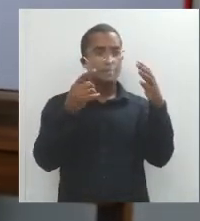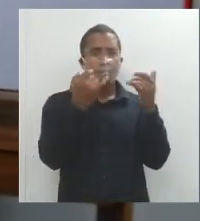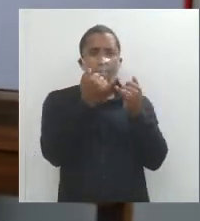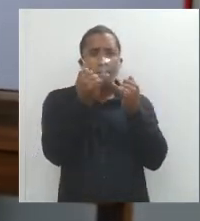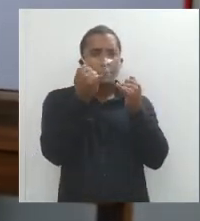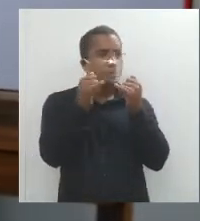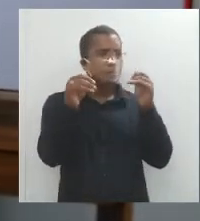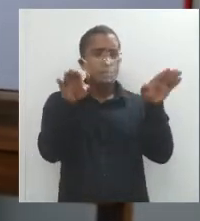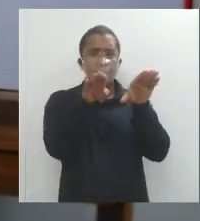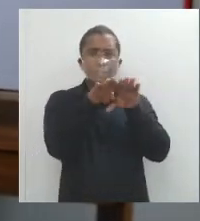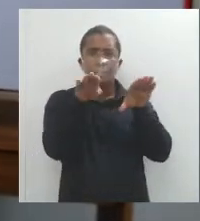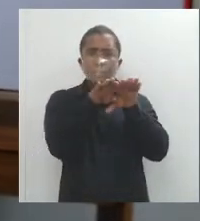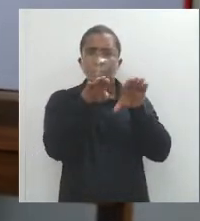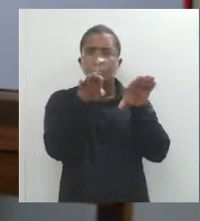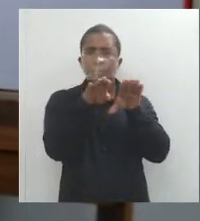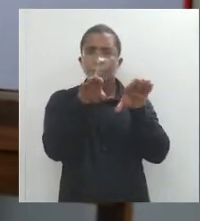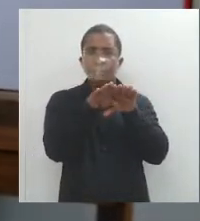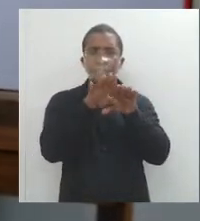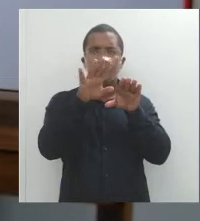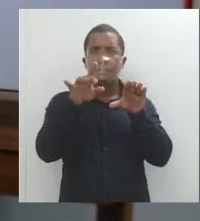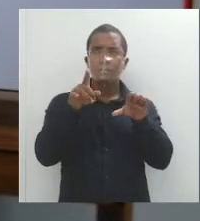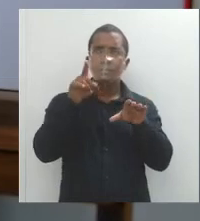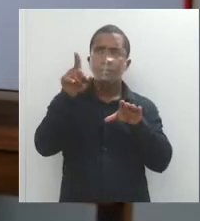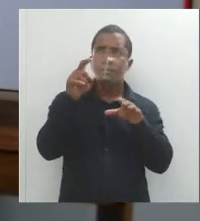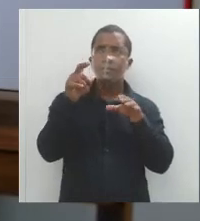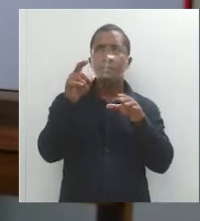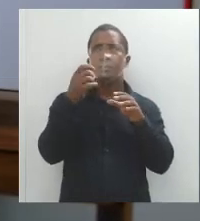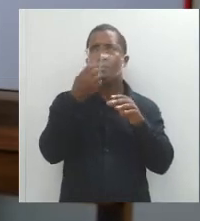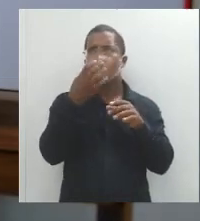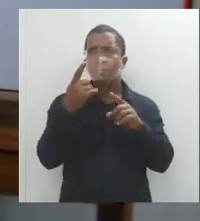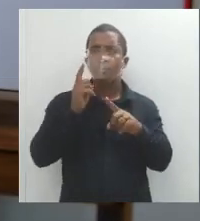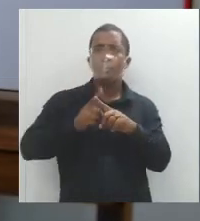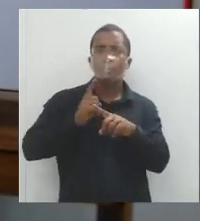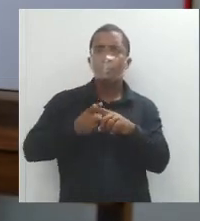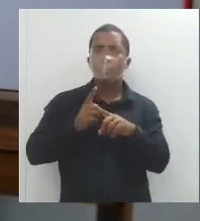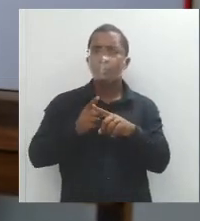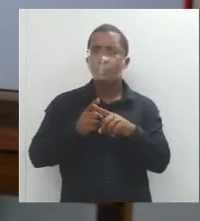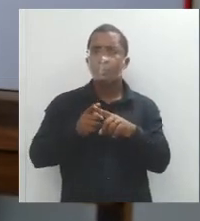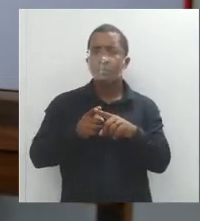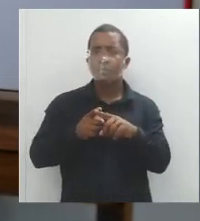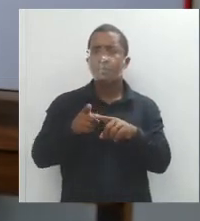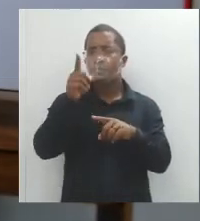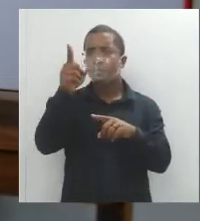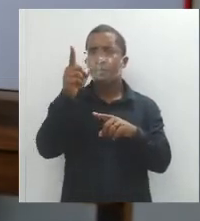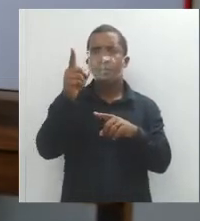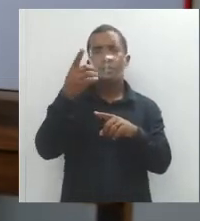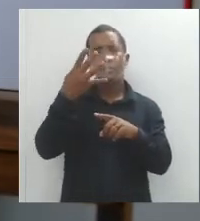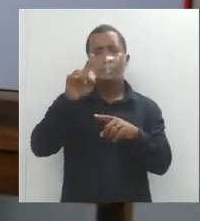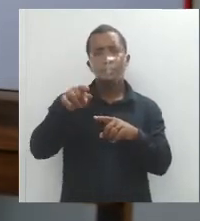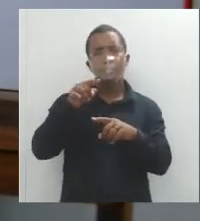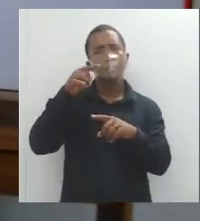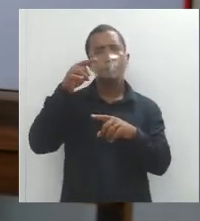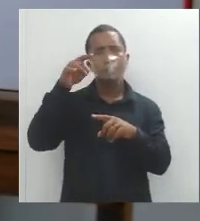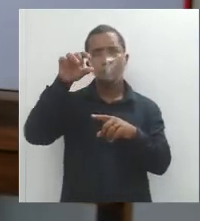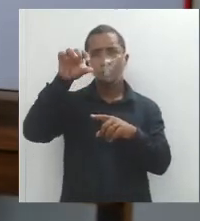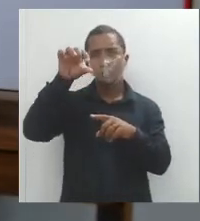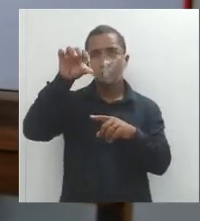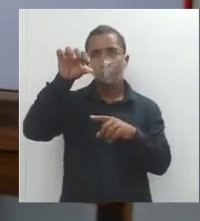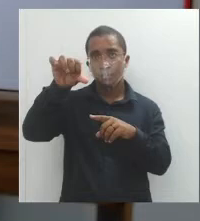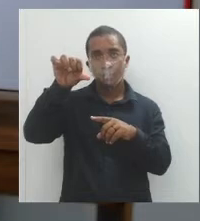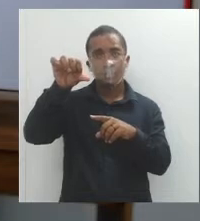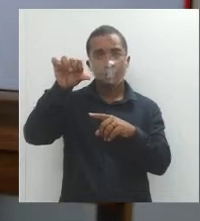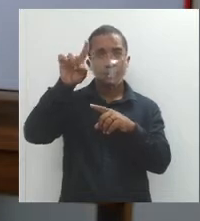Qual é a vantagem de eu ter uma lâmpada com pouca potência, mas que me dá muito brilho? Quanto maior a potência de um